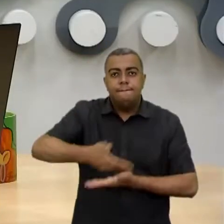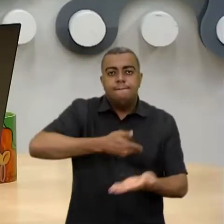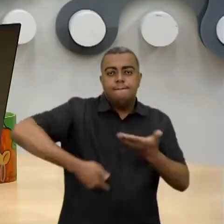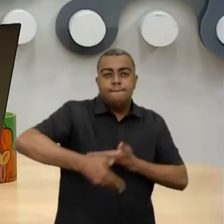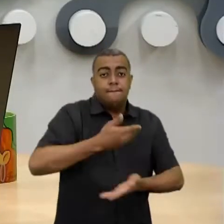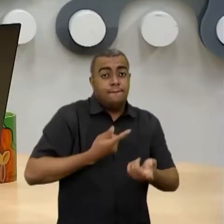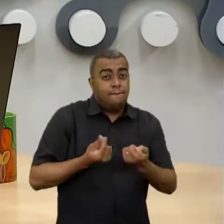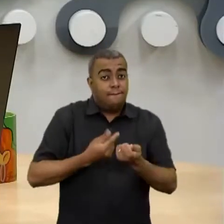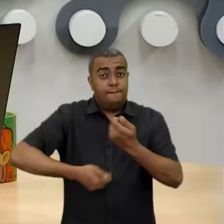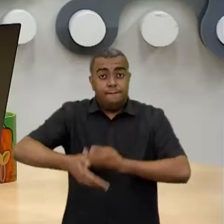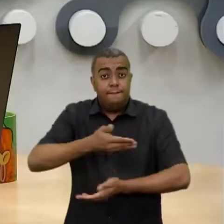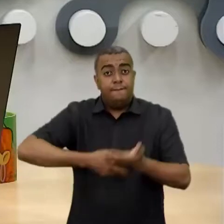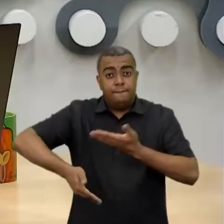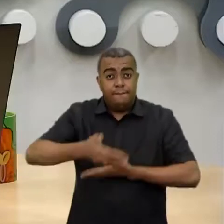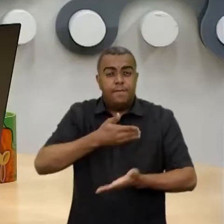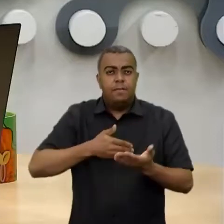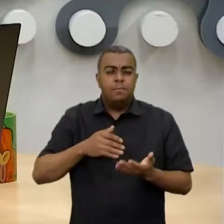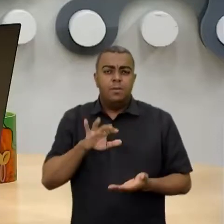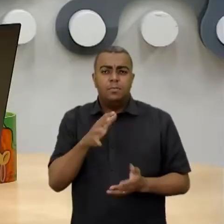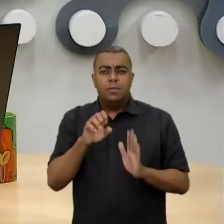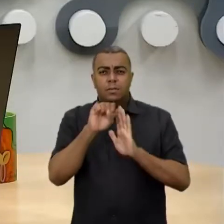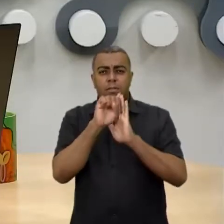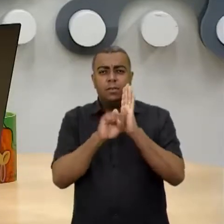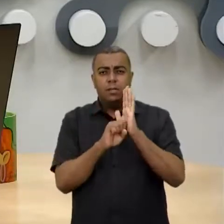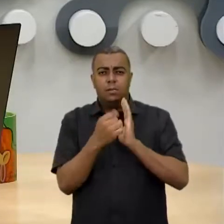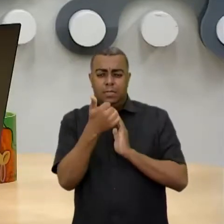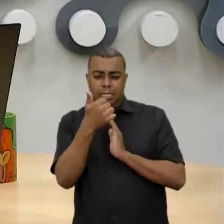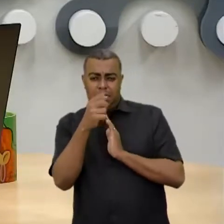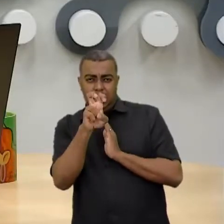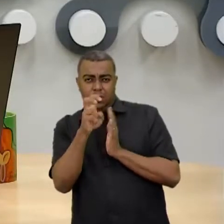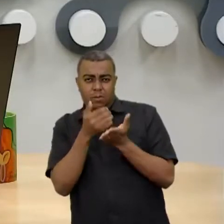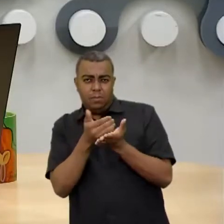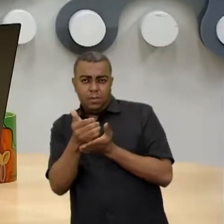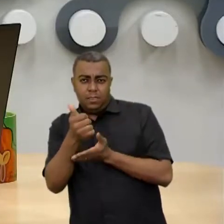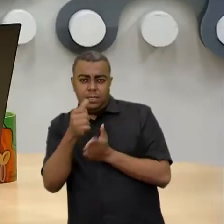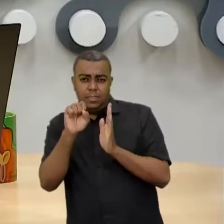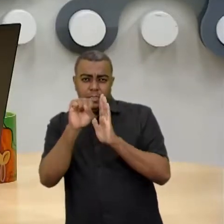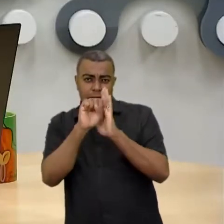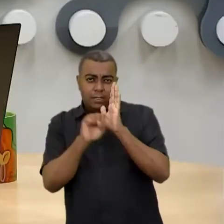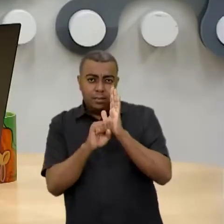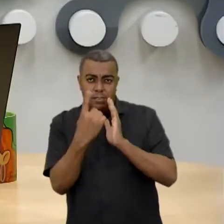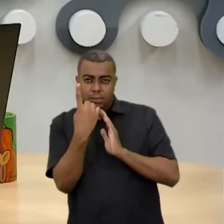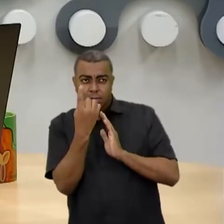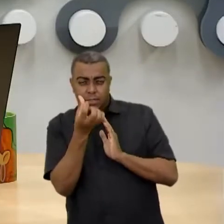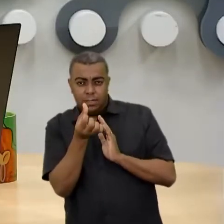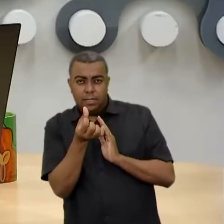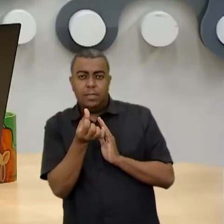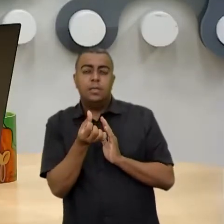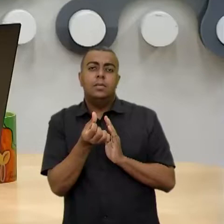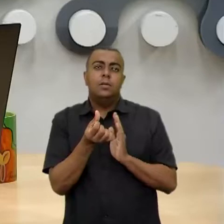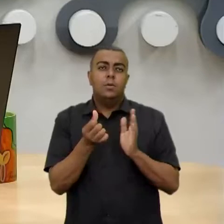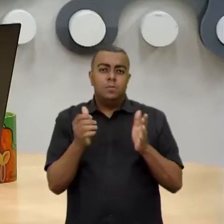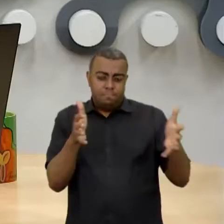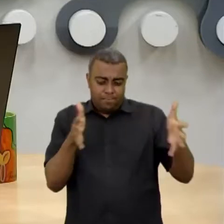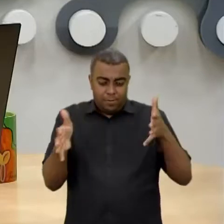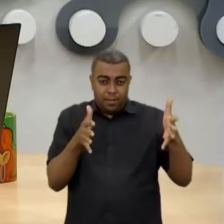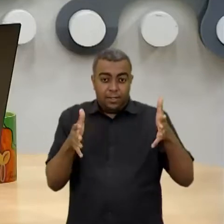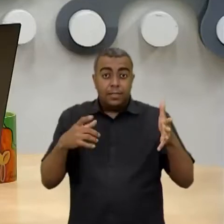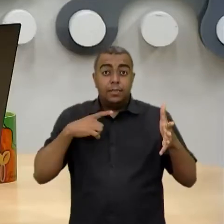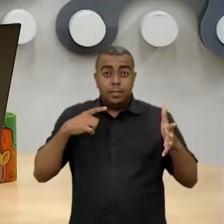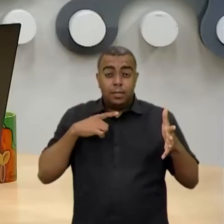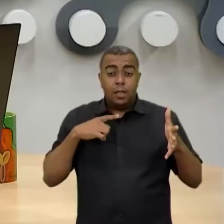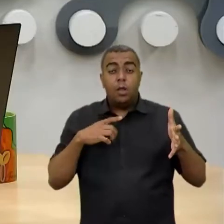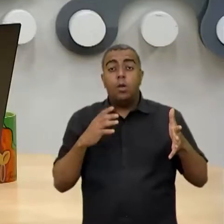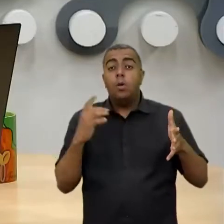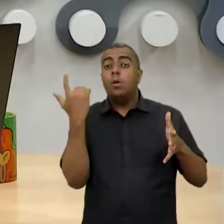comércio ali, a partir do final do século XV, comecinho do século XVI, esse comércio que acontece ali, o comércio